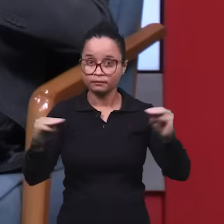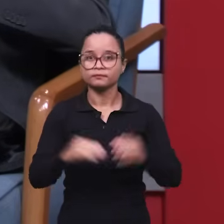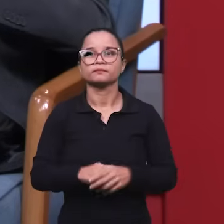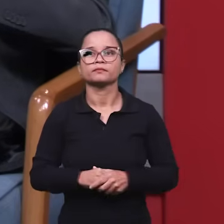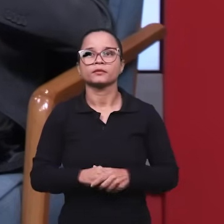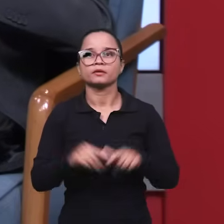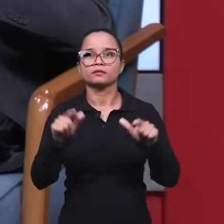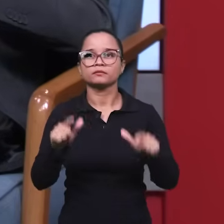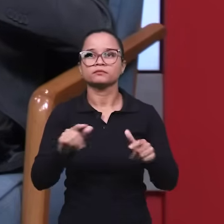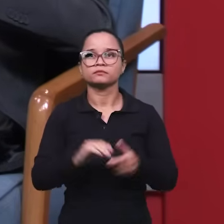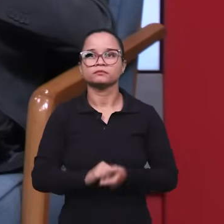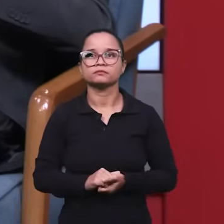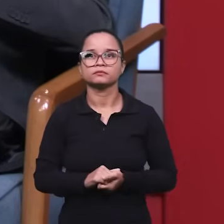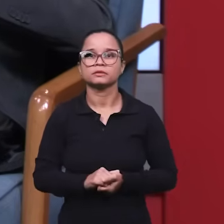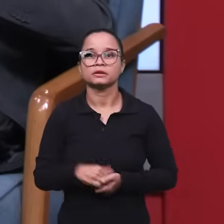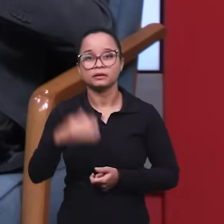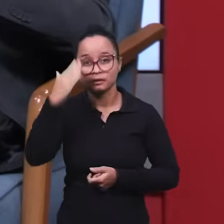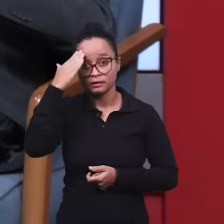Essa